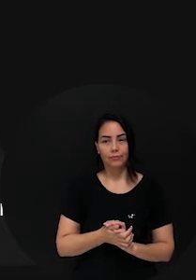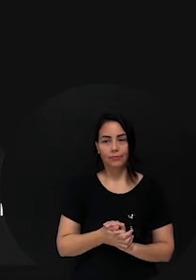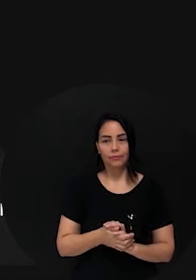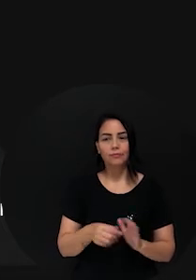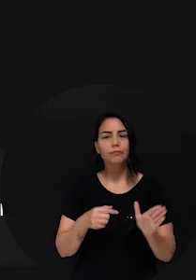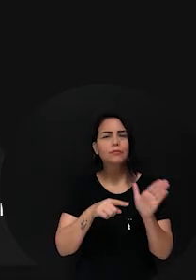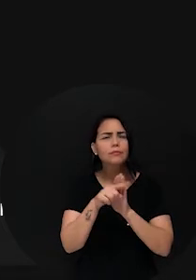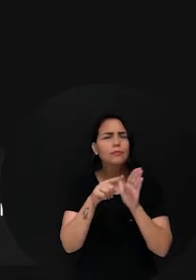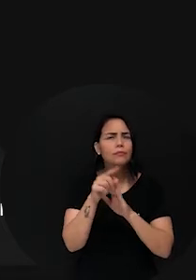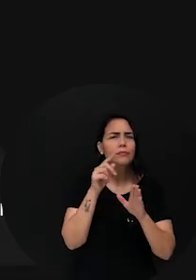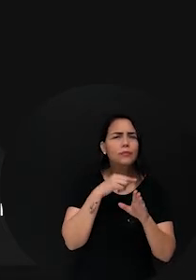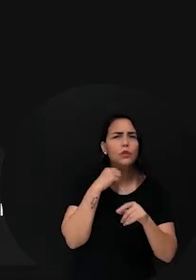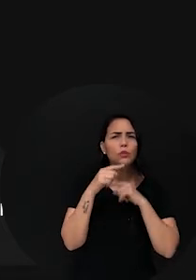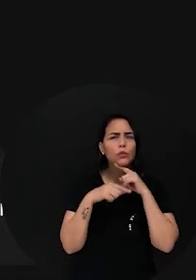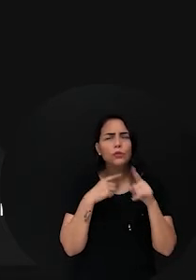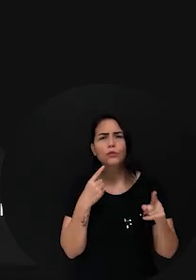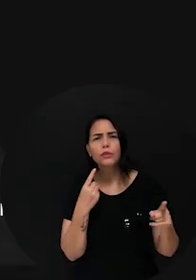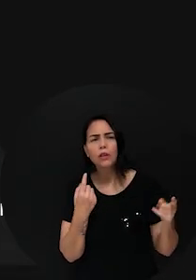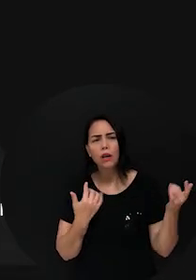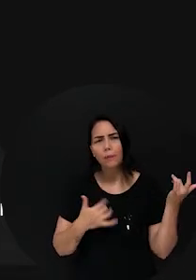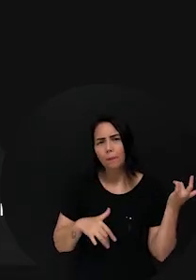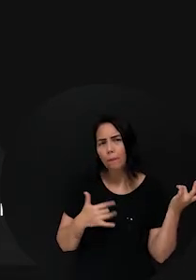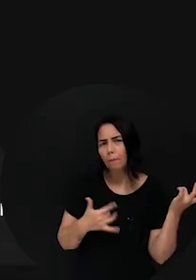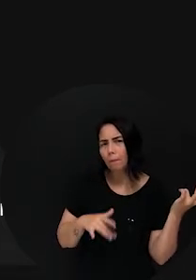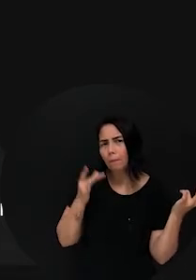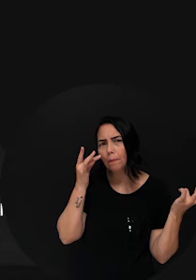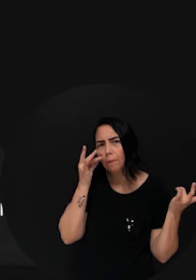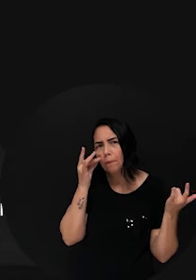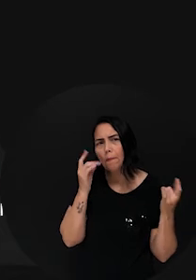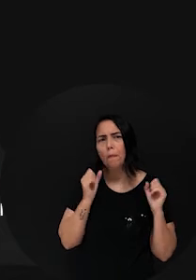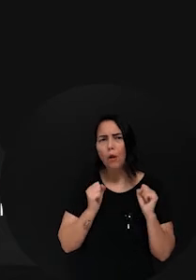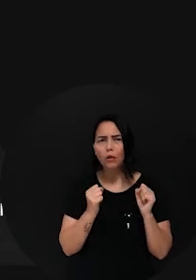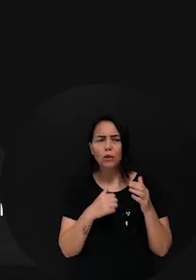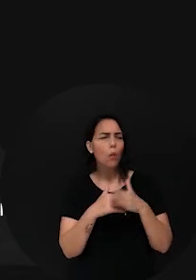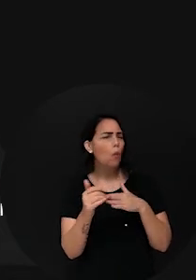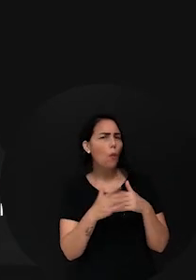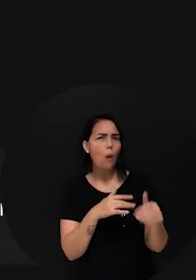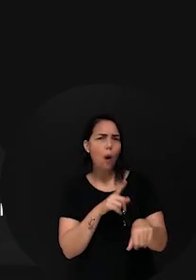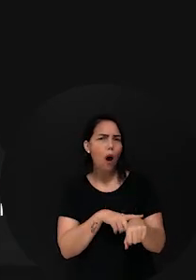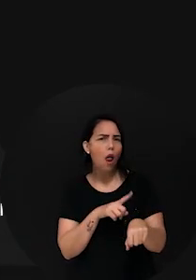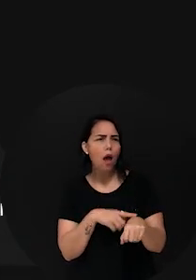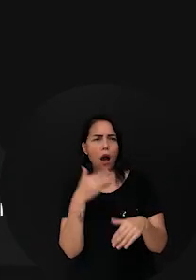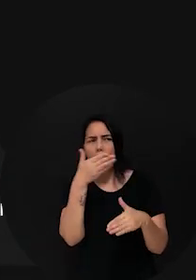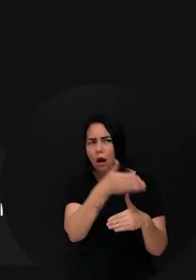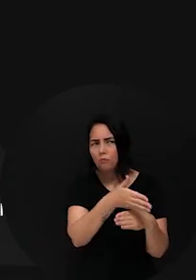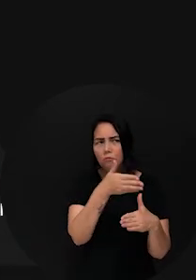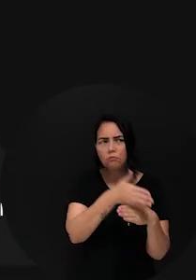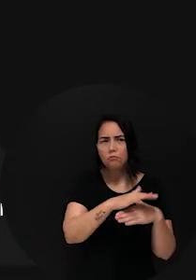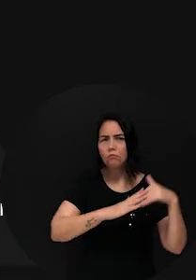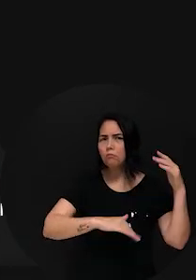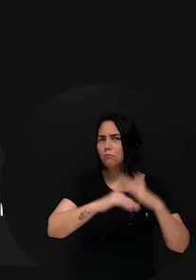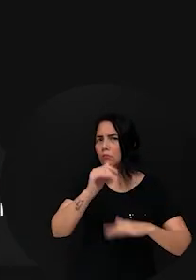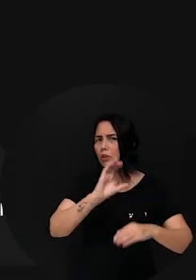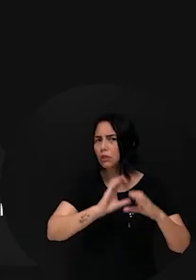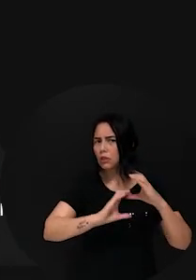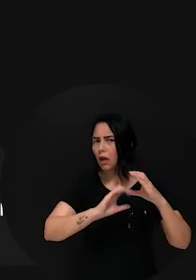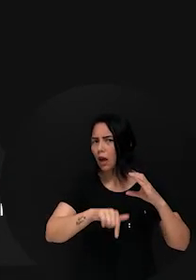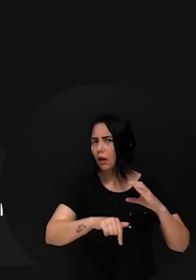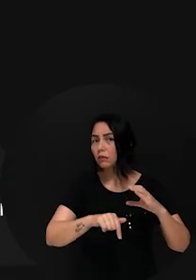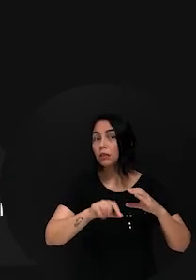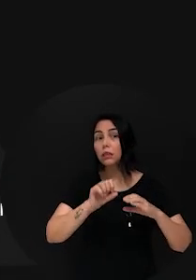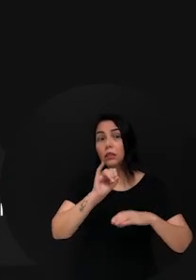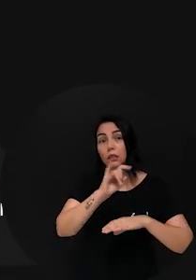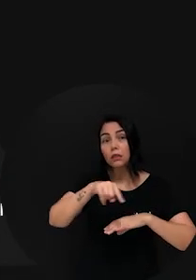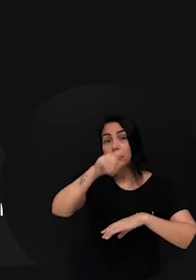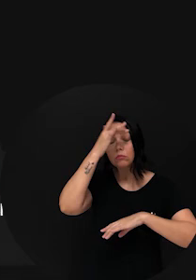Gostaria de saber se o instrumento de corda for presencial, poderia ir a qualquer hora praticar na SCAR. Normalmente, quem precisa vir praticar